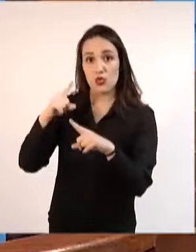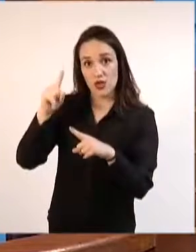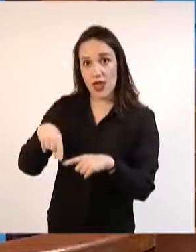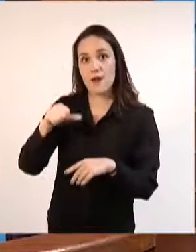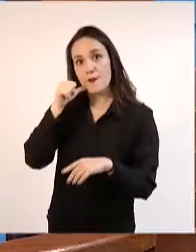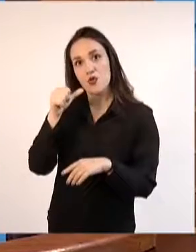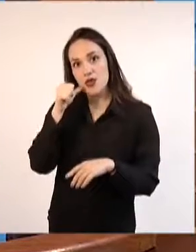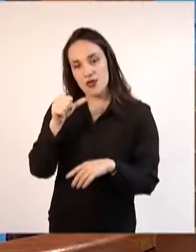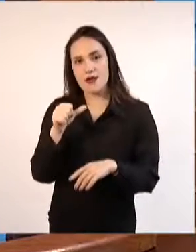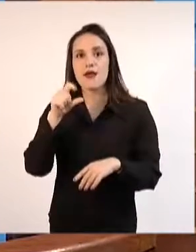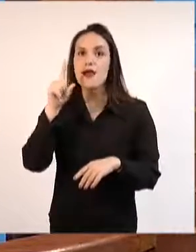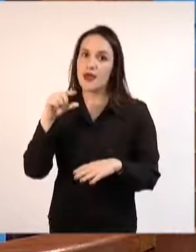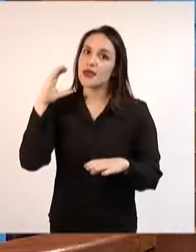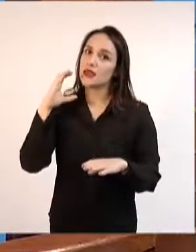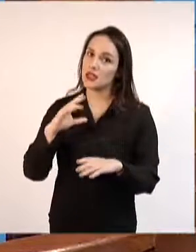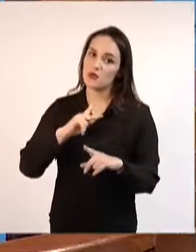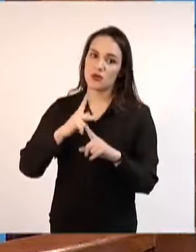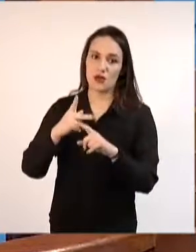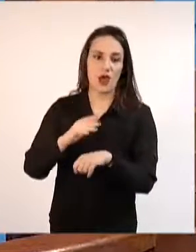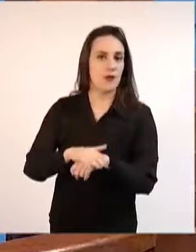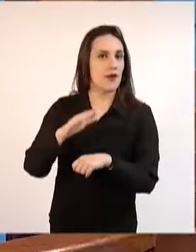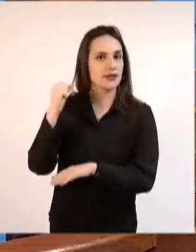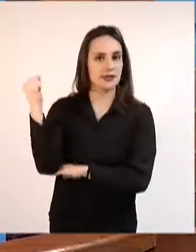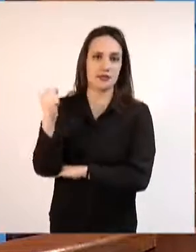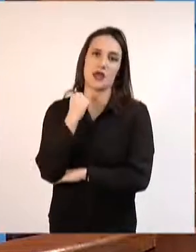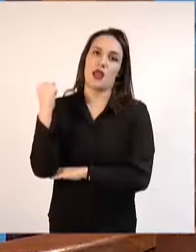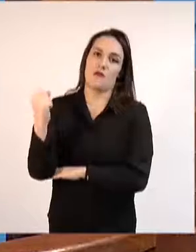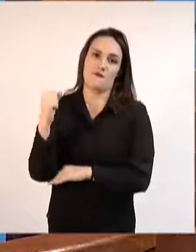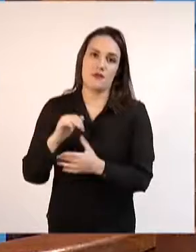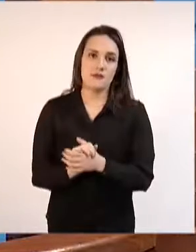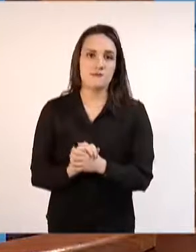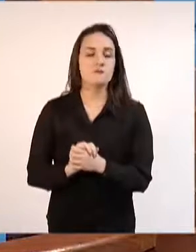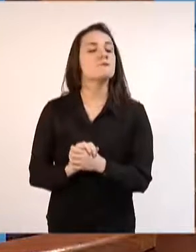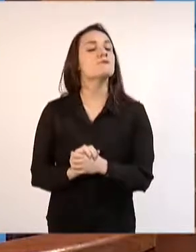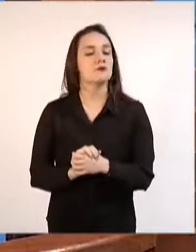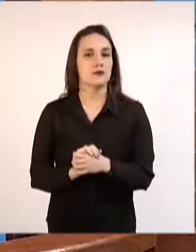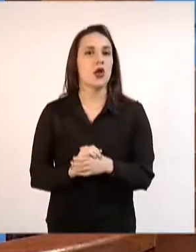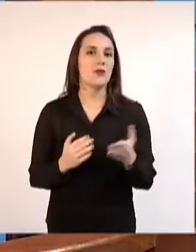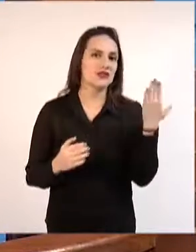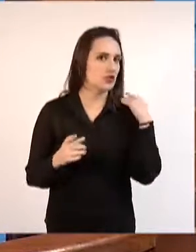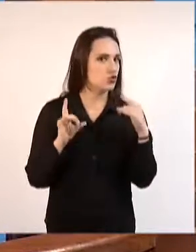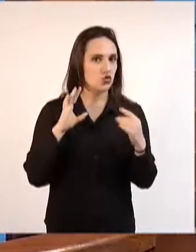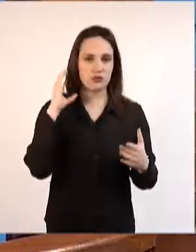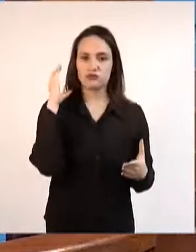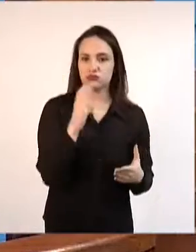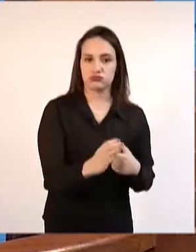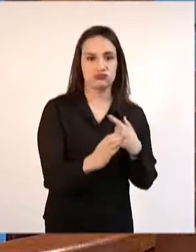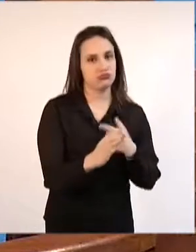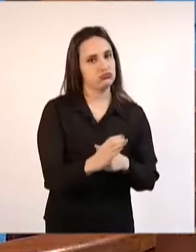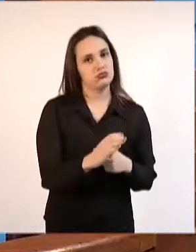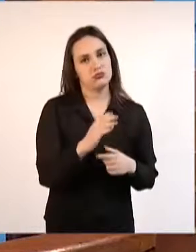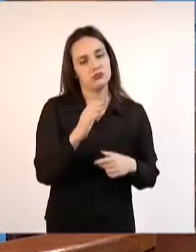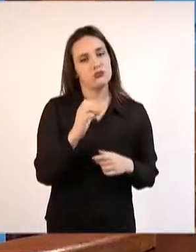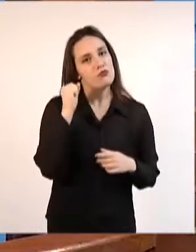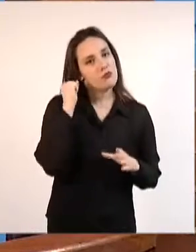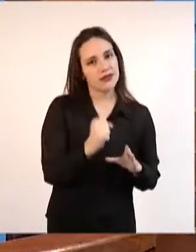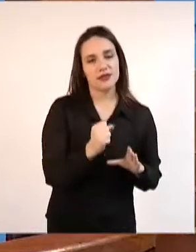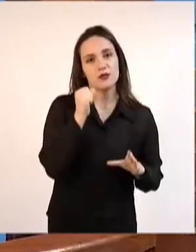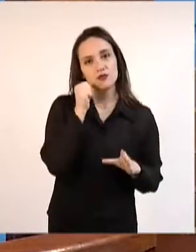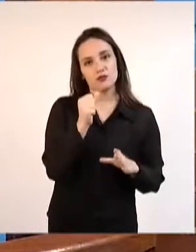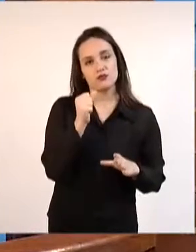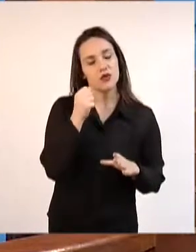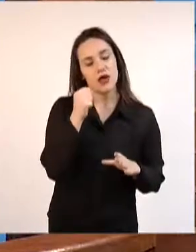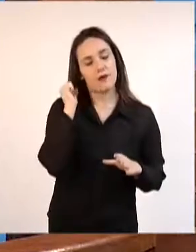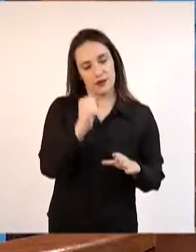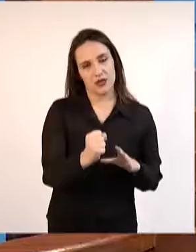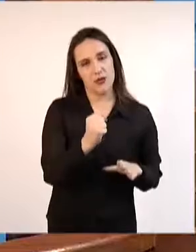criou-se a tipificação de feminicídio justamente para caracterizar bastante a violência que existe contra a mulher apenas pelo